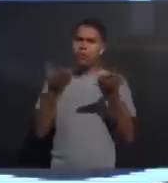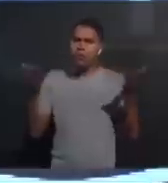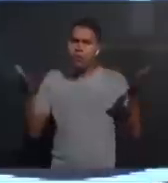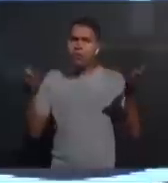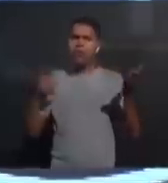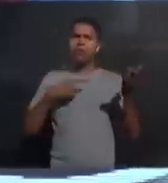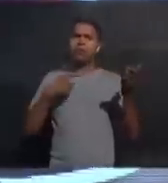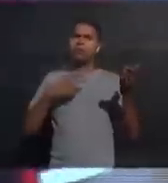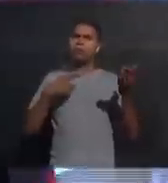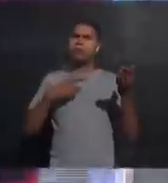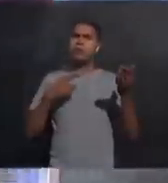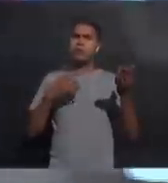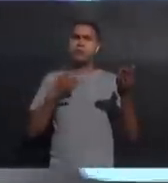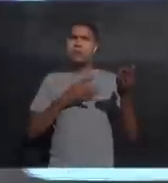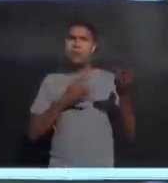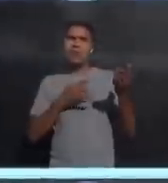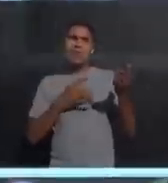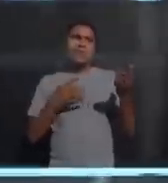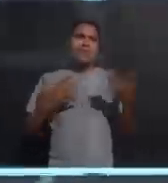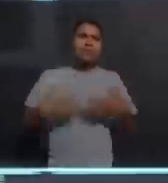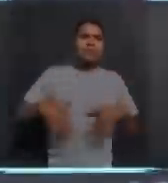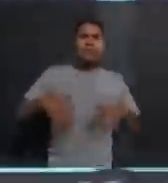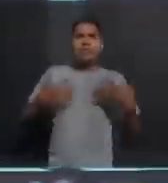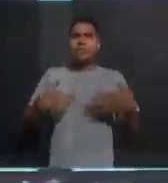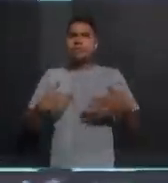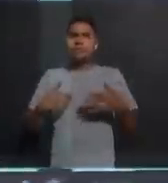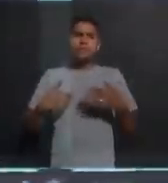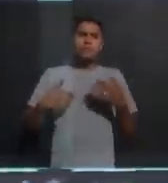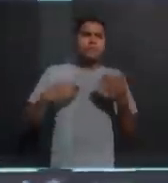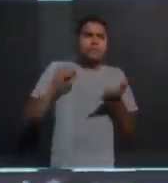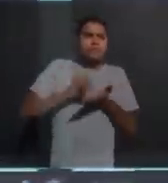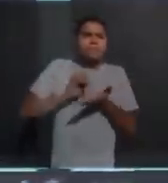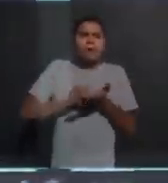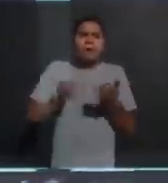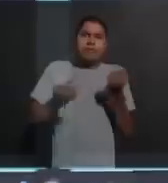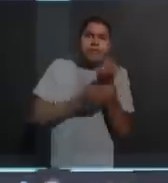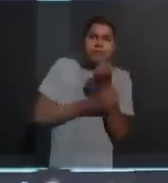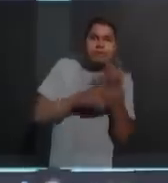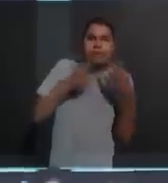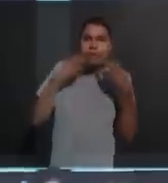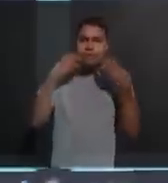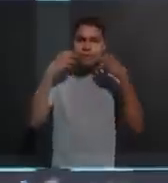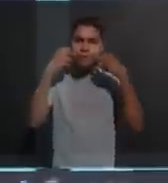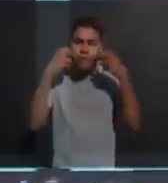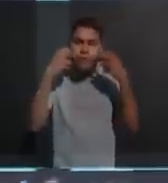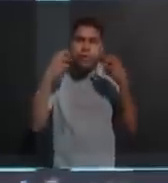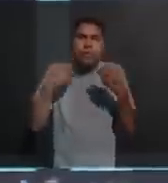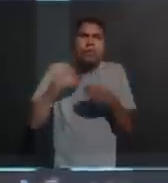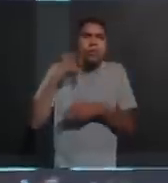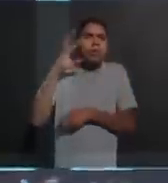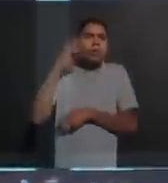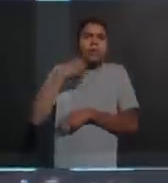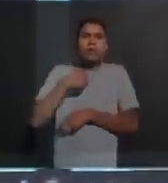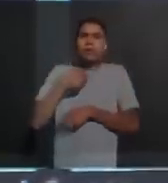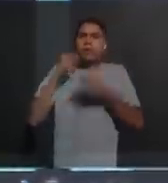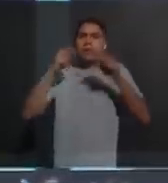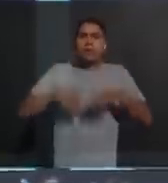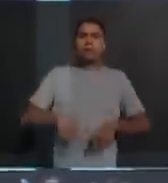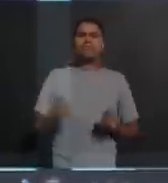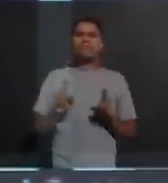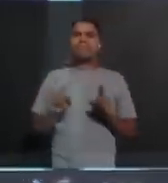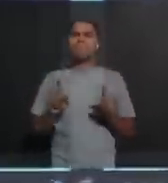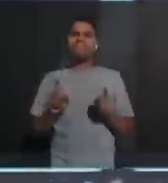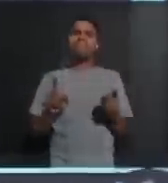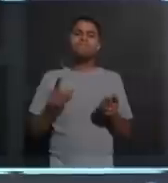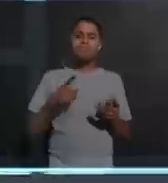enfrentando os meus medos amin segurança minha timidez eu me achar que eu não sou capaz muitas vezes